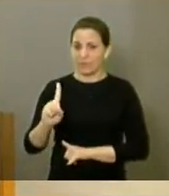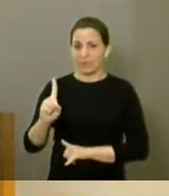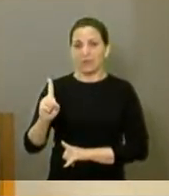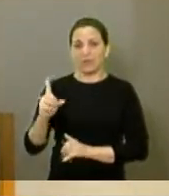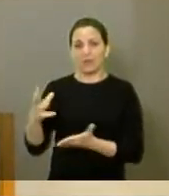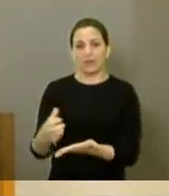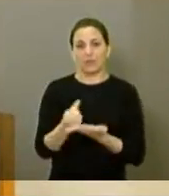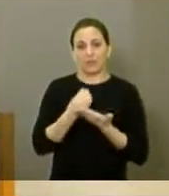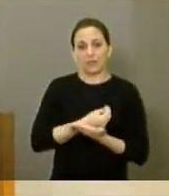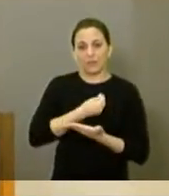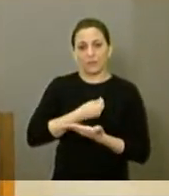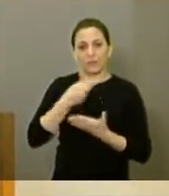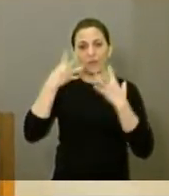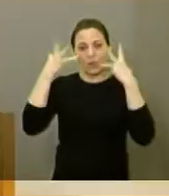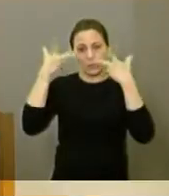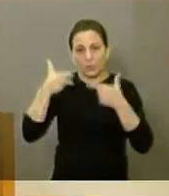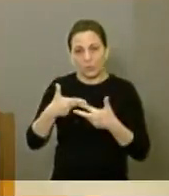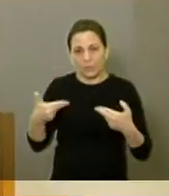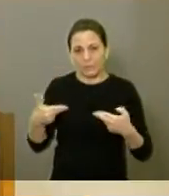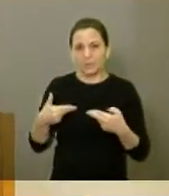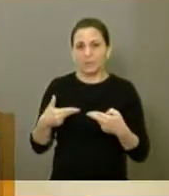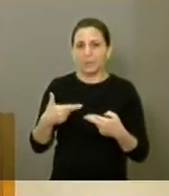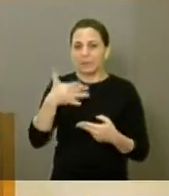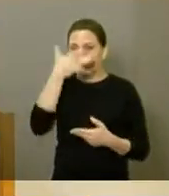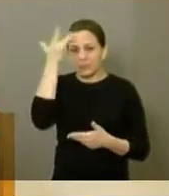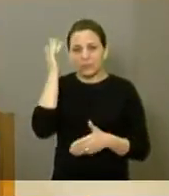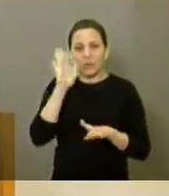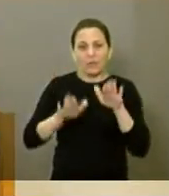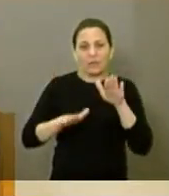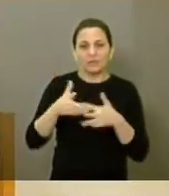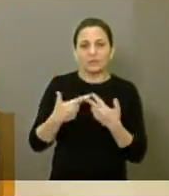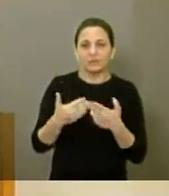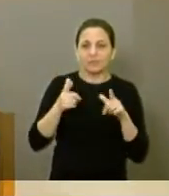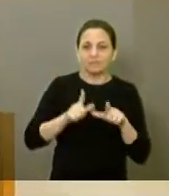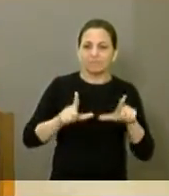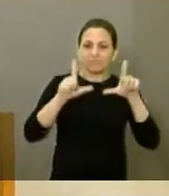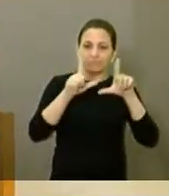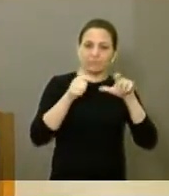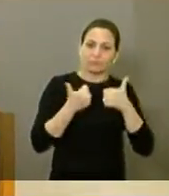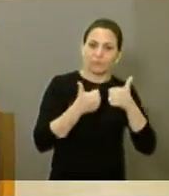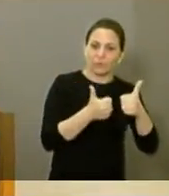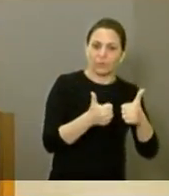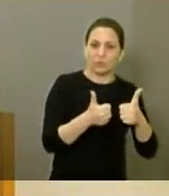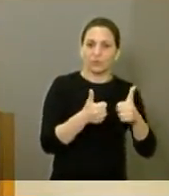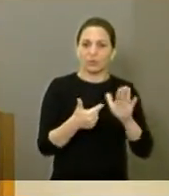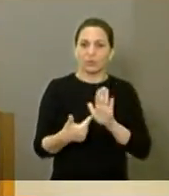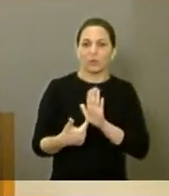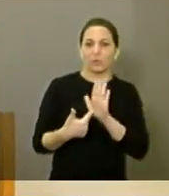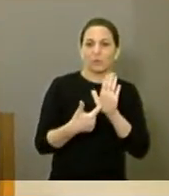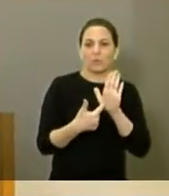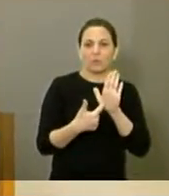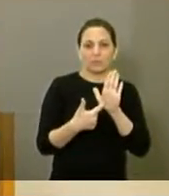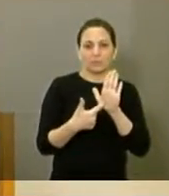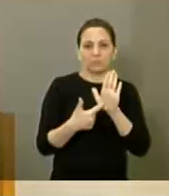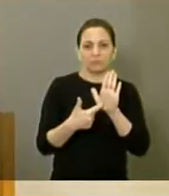então tem muitas pessoas de preparada que às vezes está me assistindo só gosta de apontar